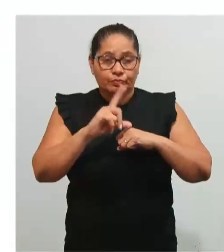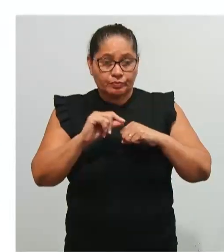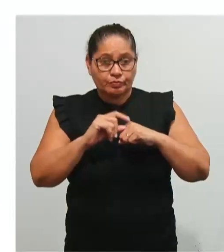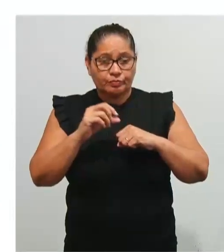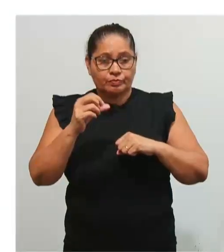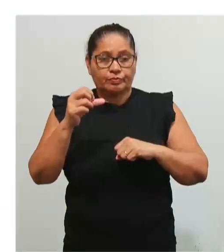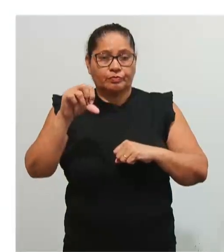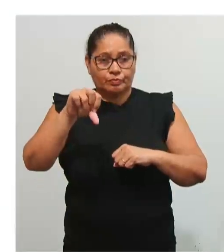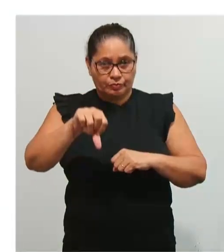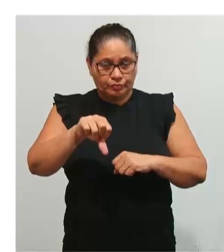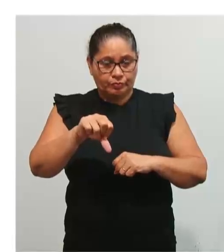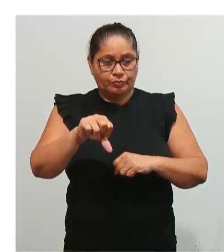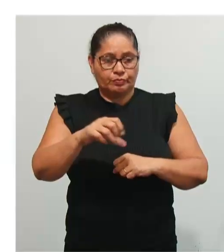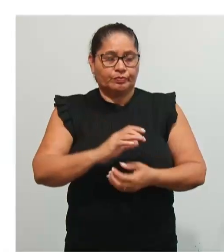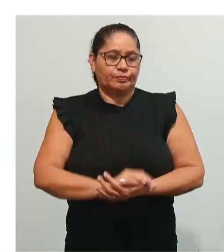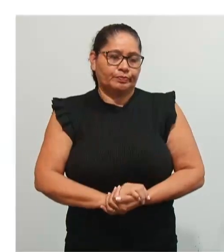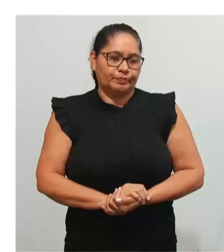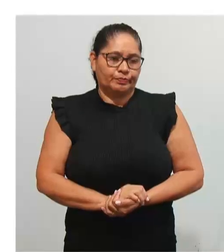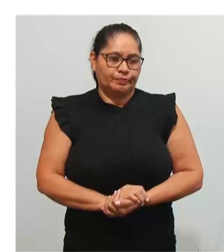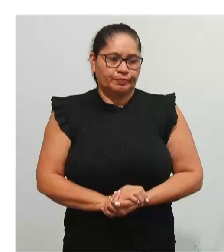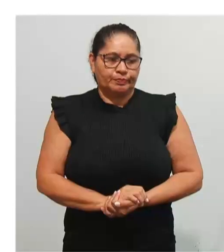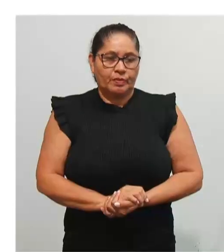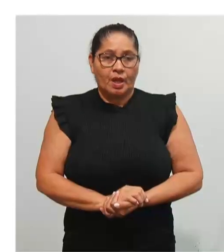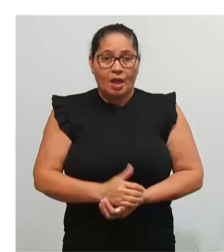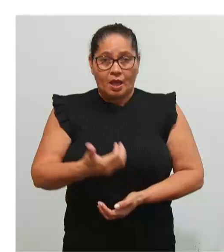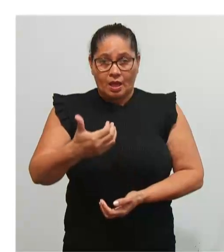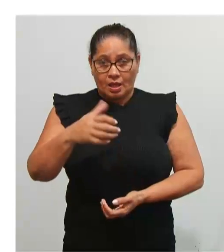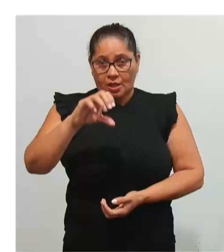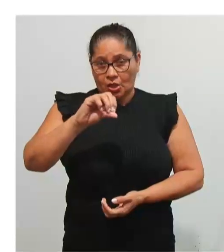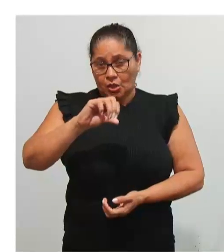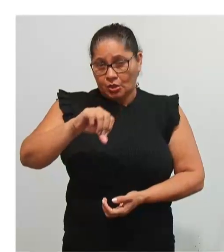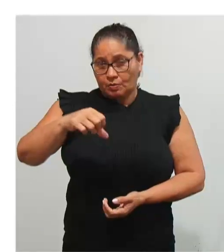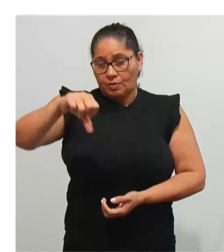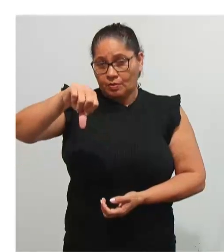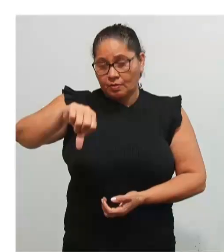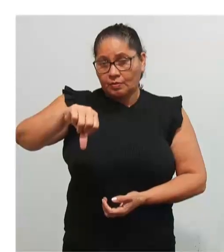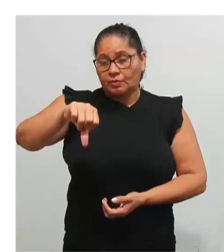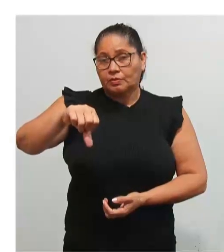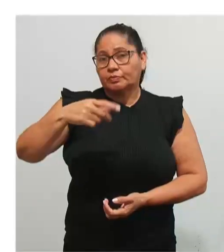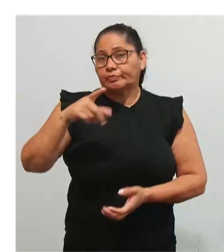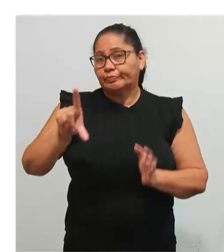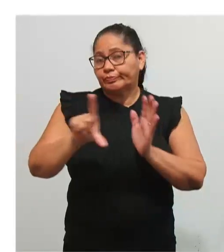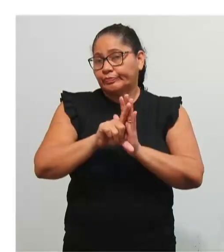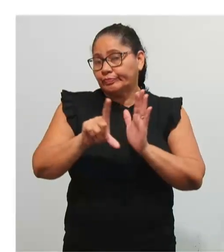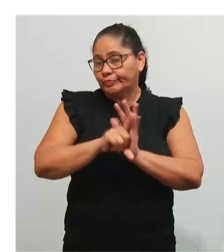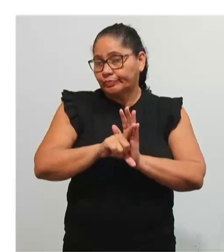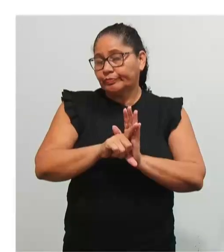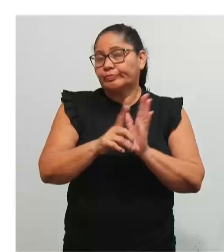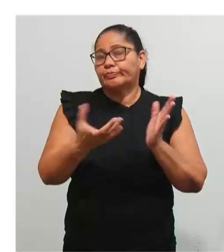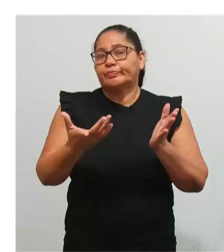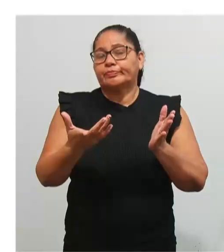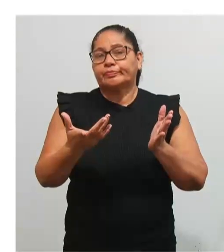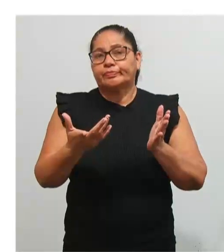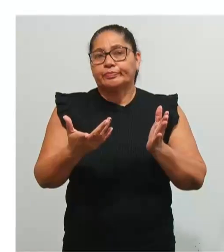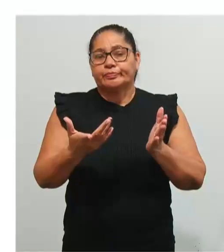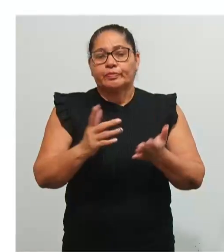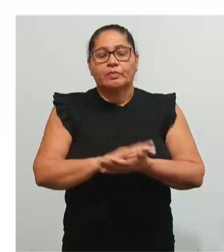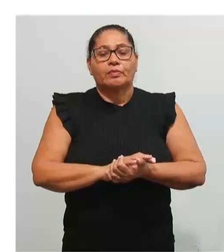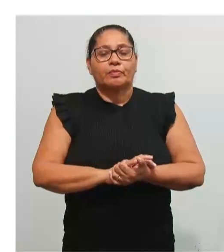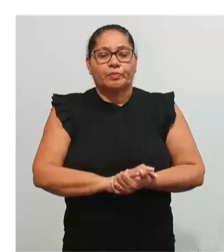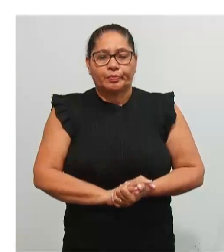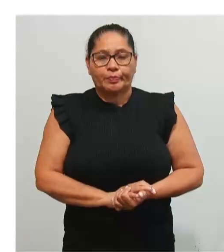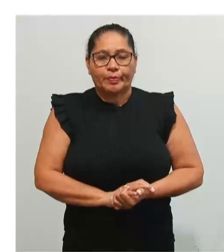da LRF. Em 2009, foi editada uma lei complementar, a 131 de